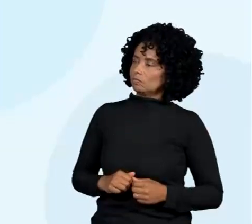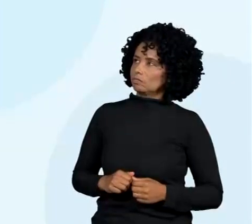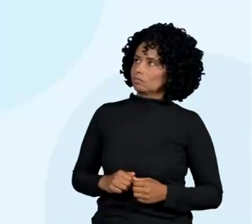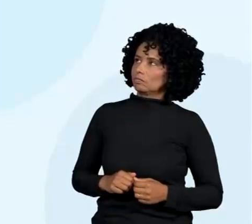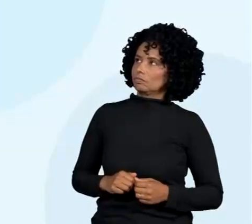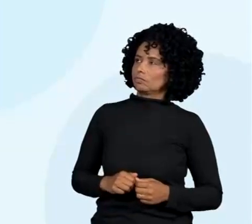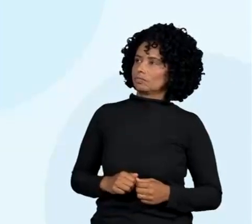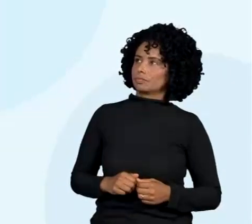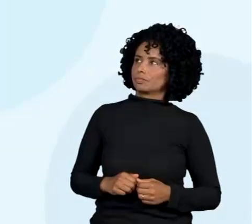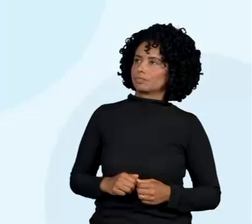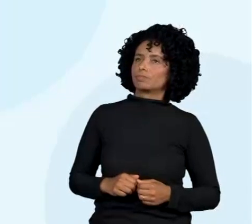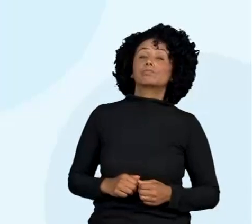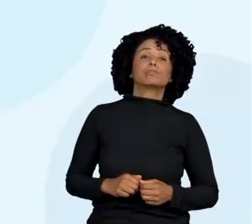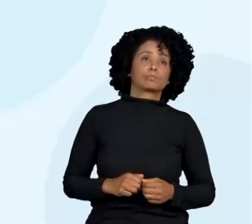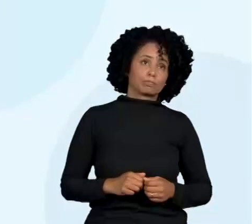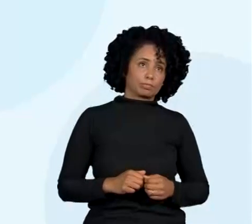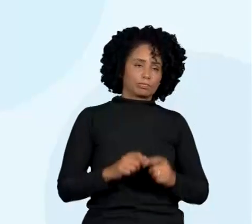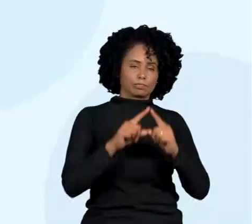Balões de fala.